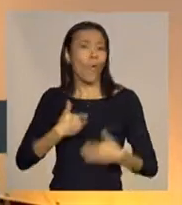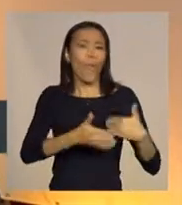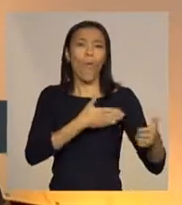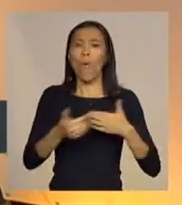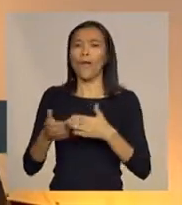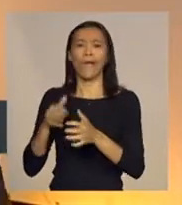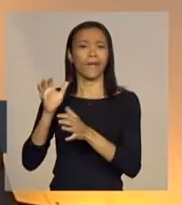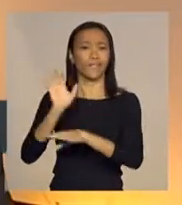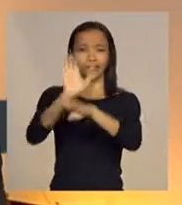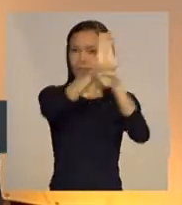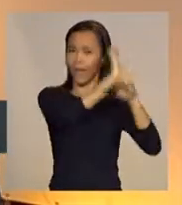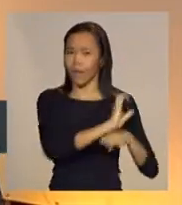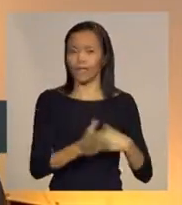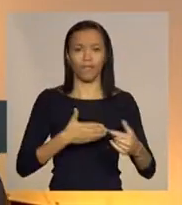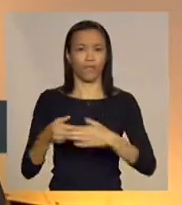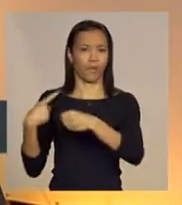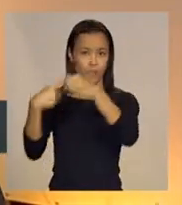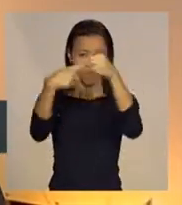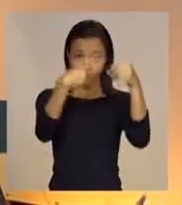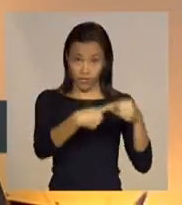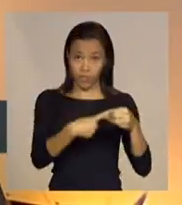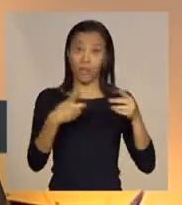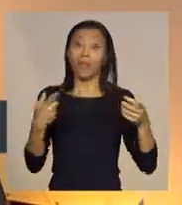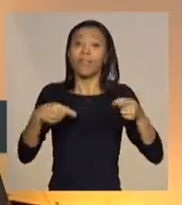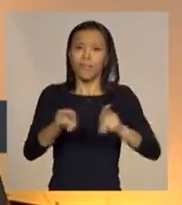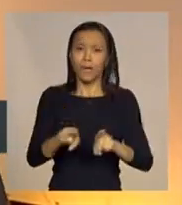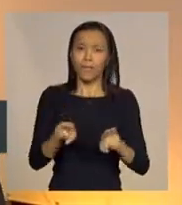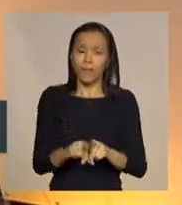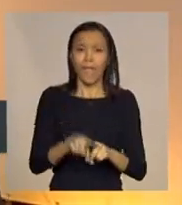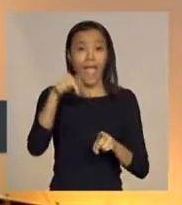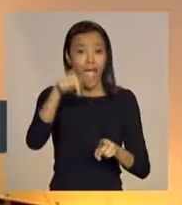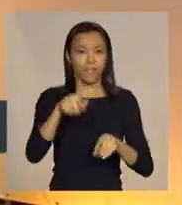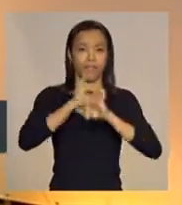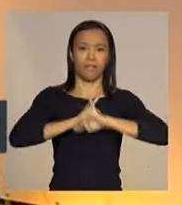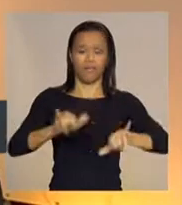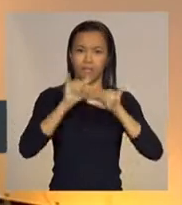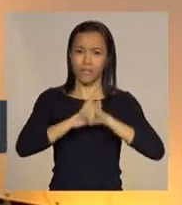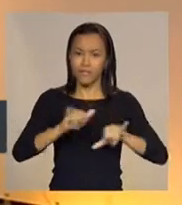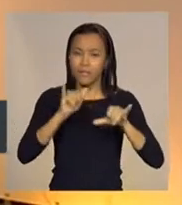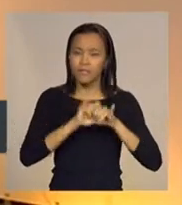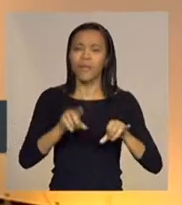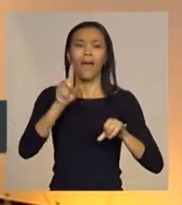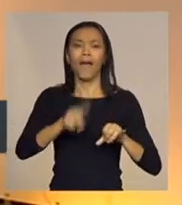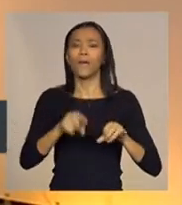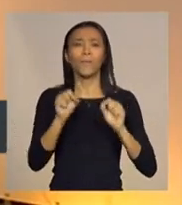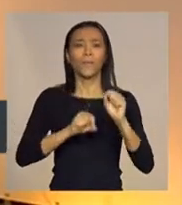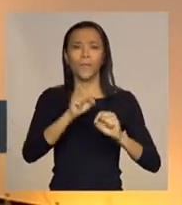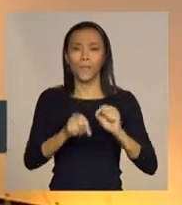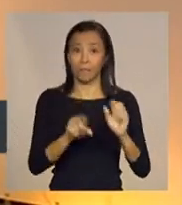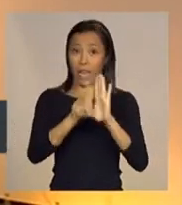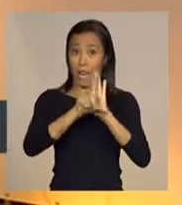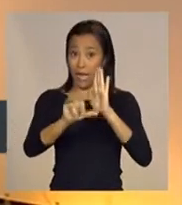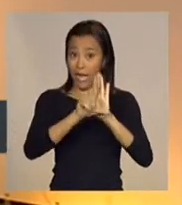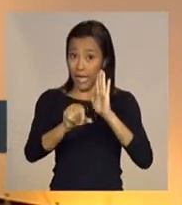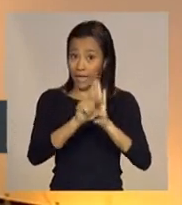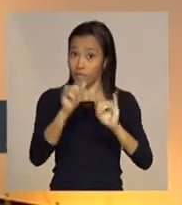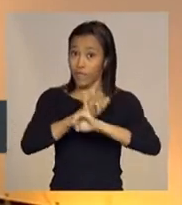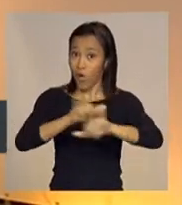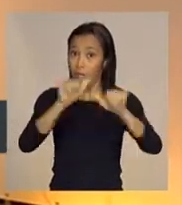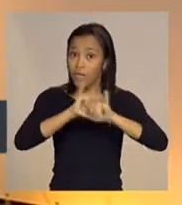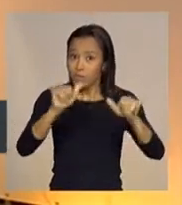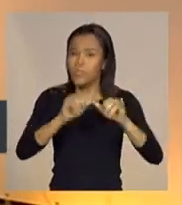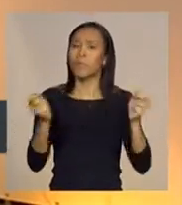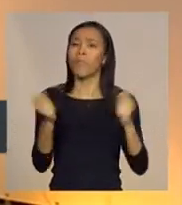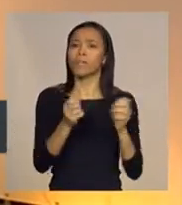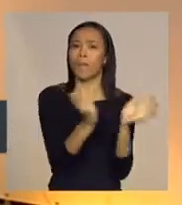qualquer estado qualquer município eh também no entanto essas informações são classificadas pela lei da informação podem